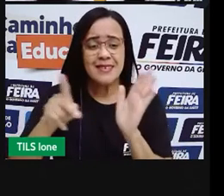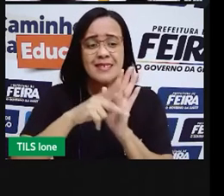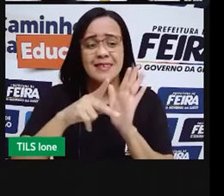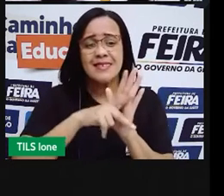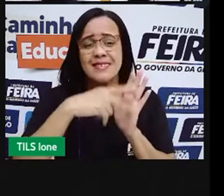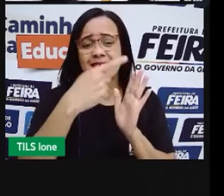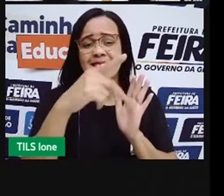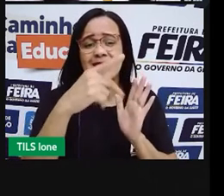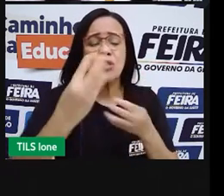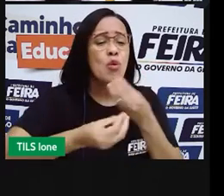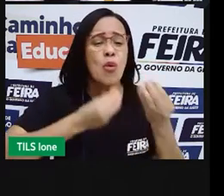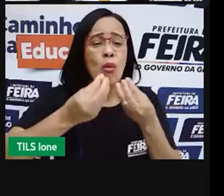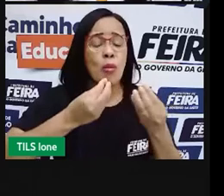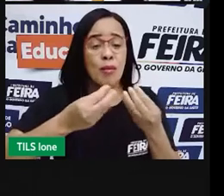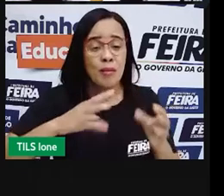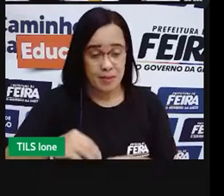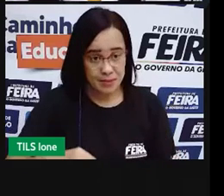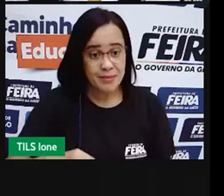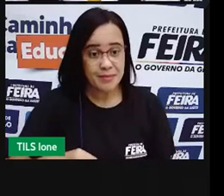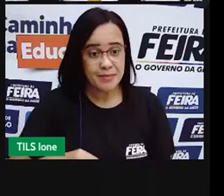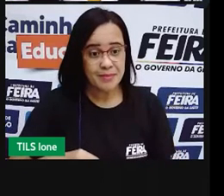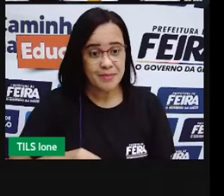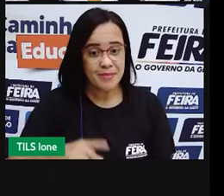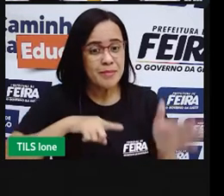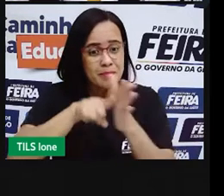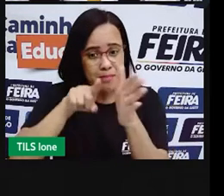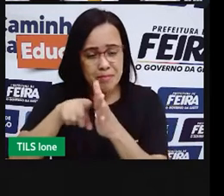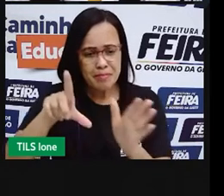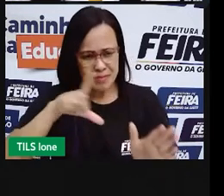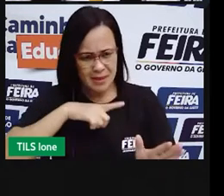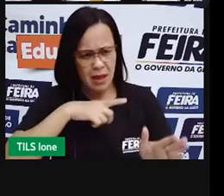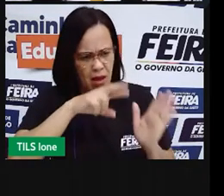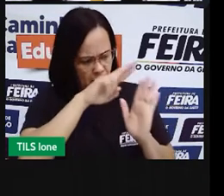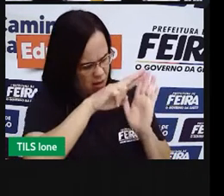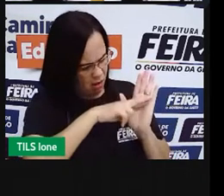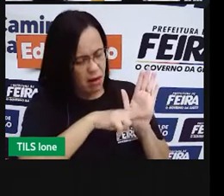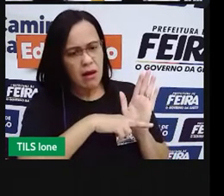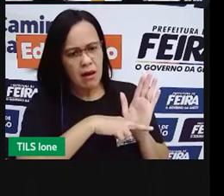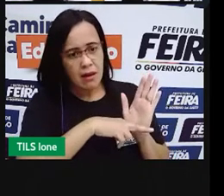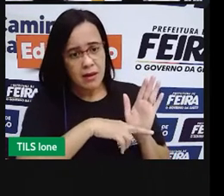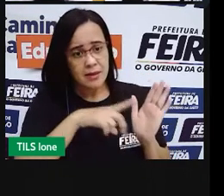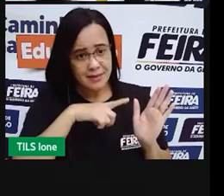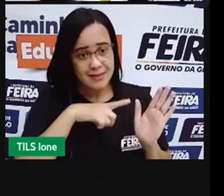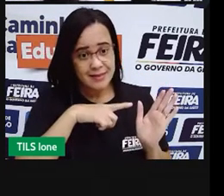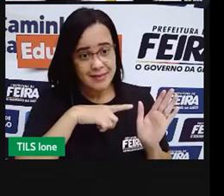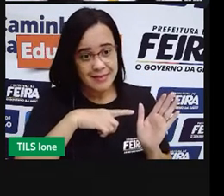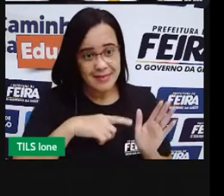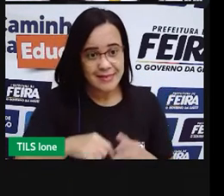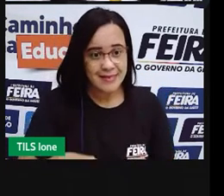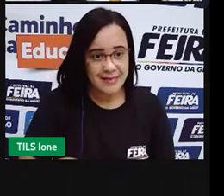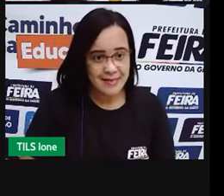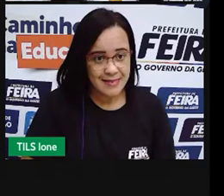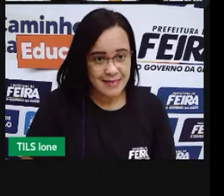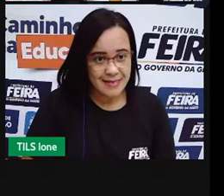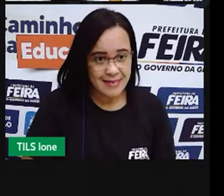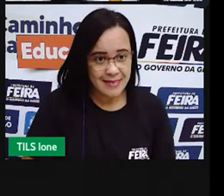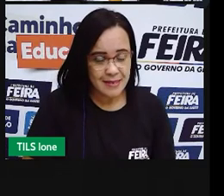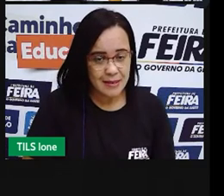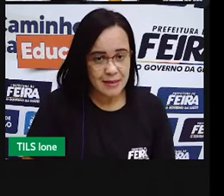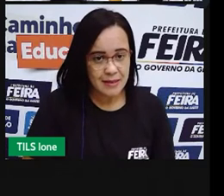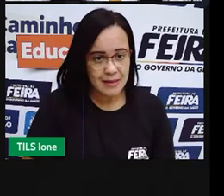a regra E aí o tempo para